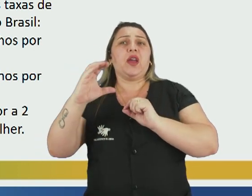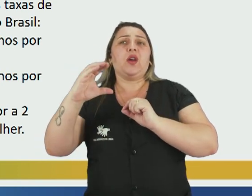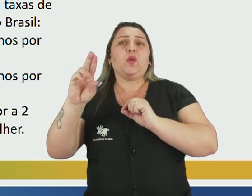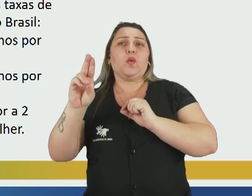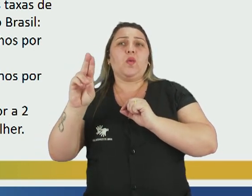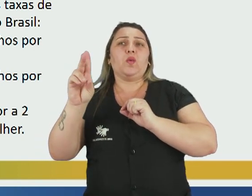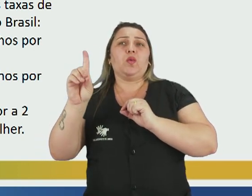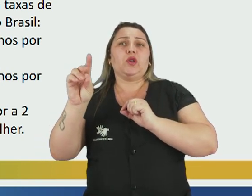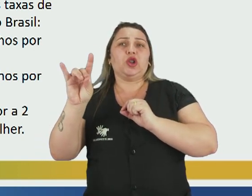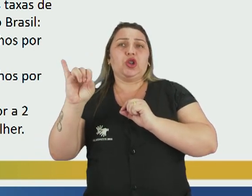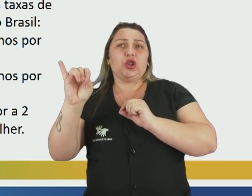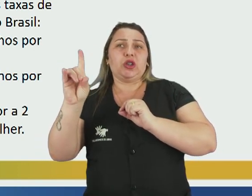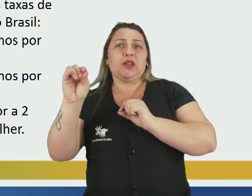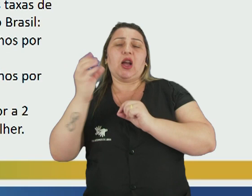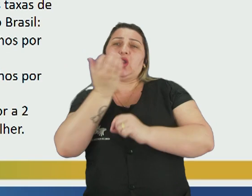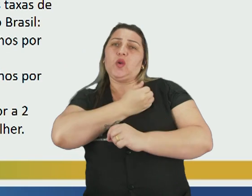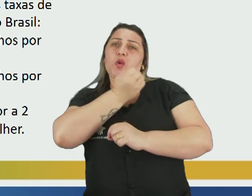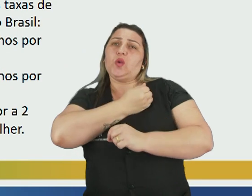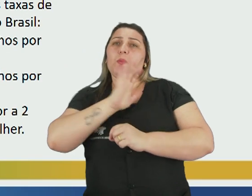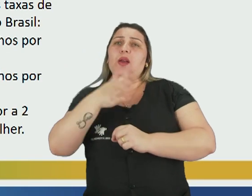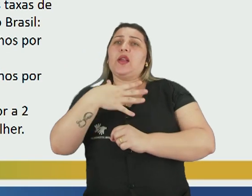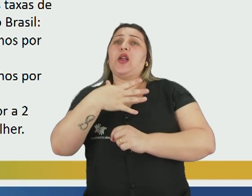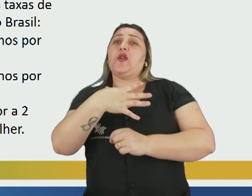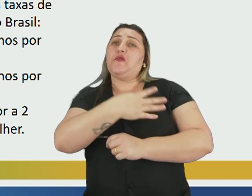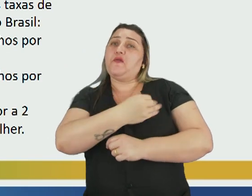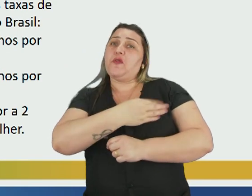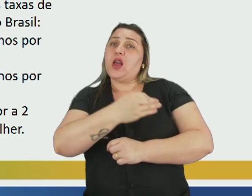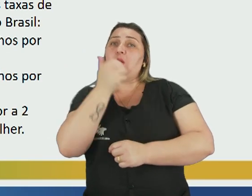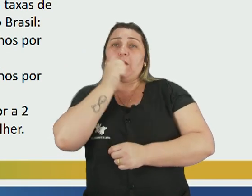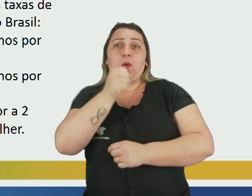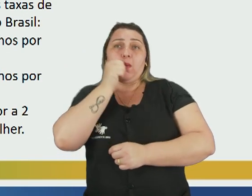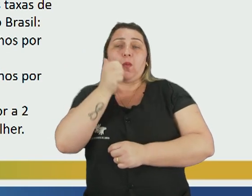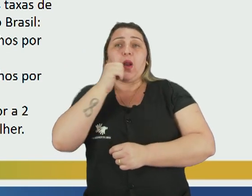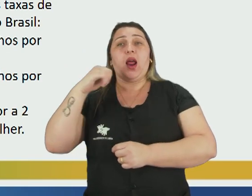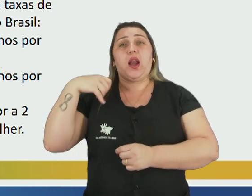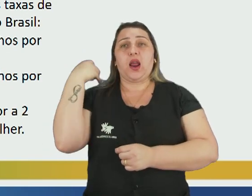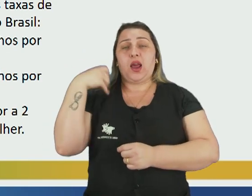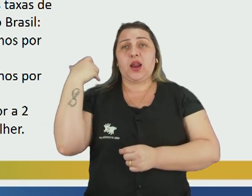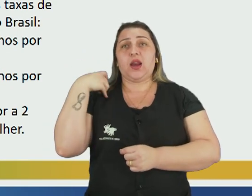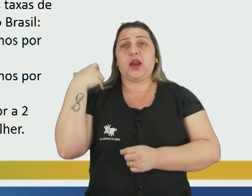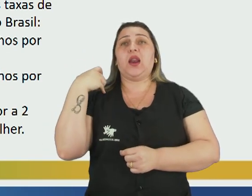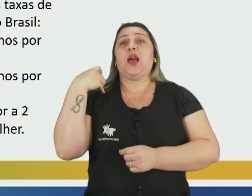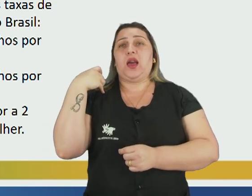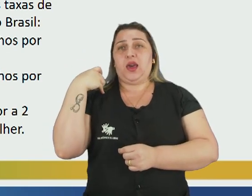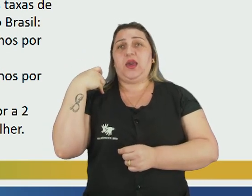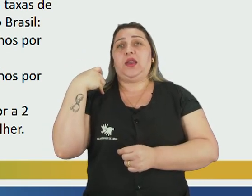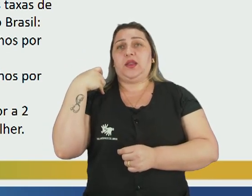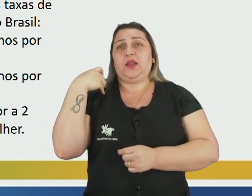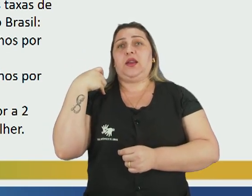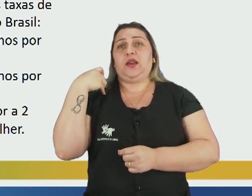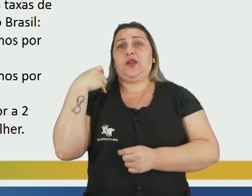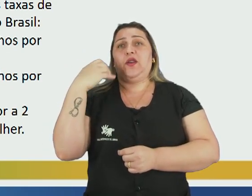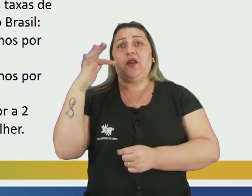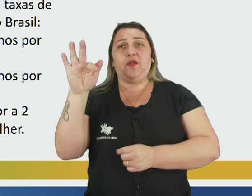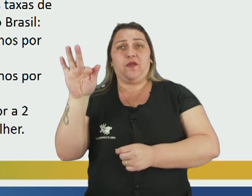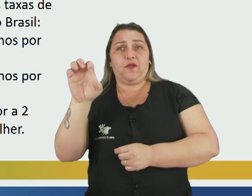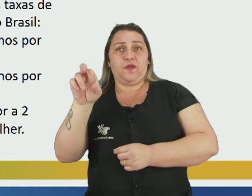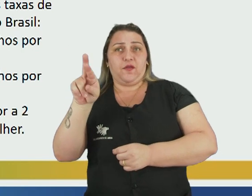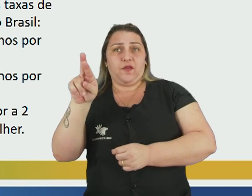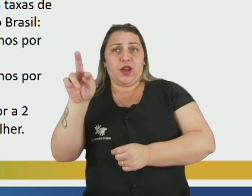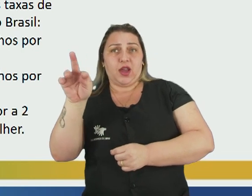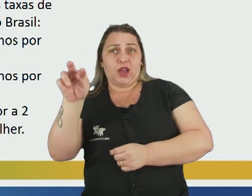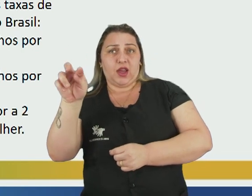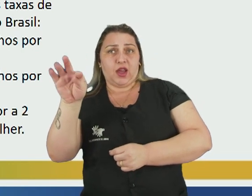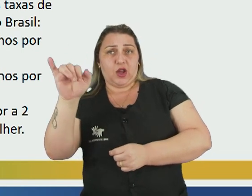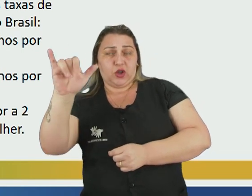É um número médio de filhos por mulher na idade fértil das mulheres. Então, vários